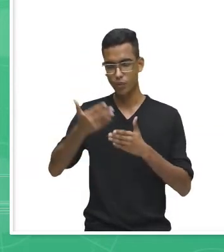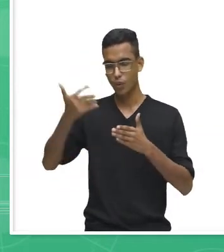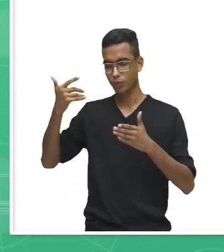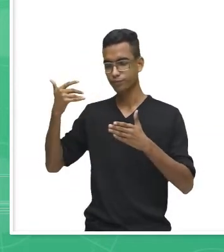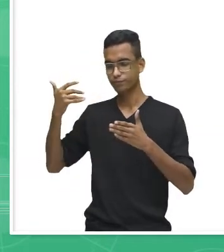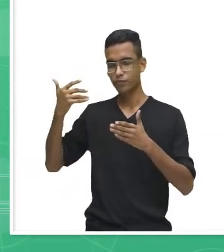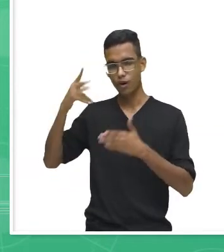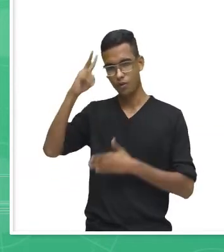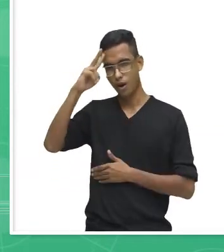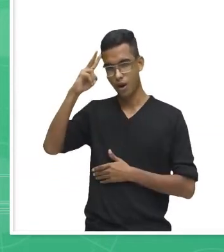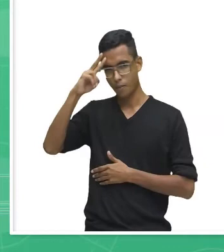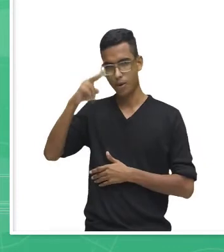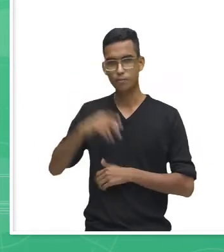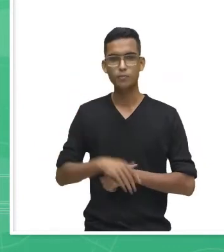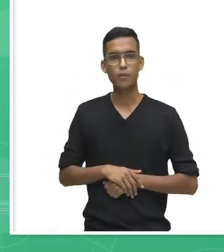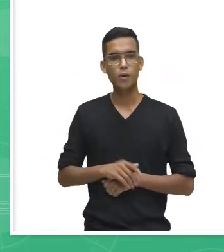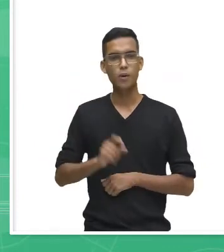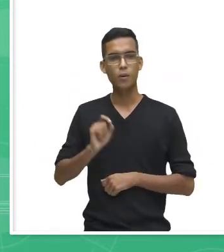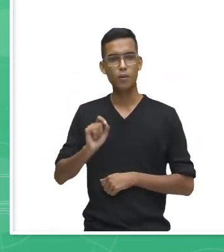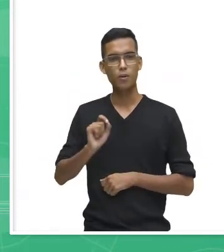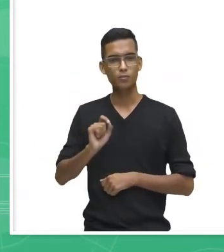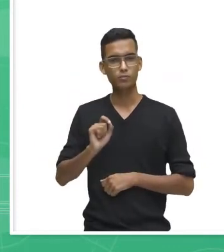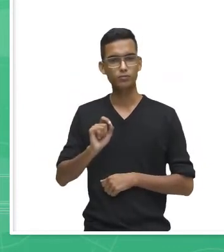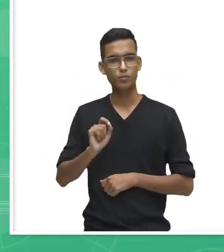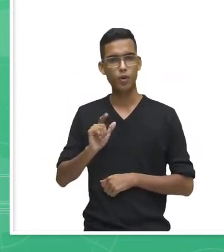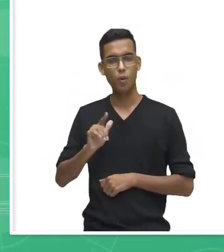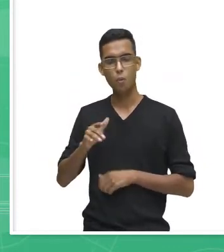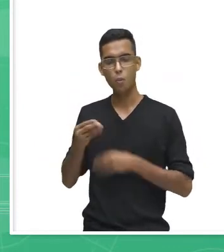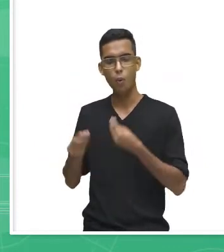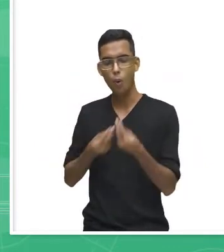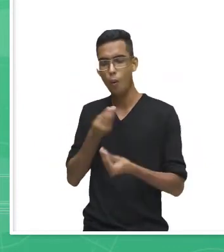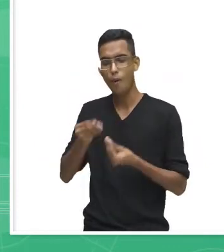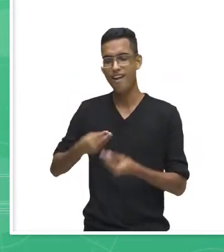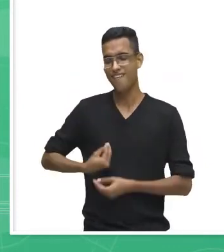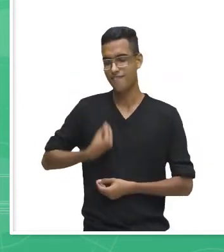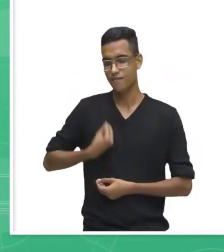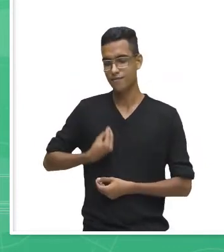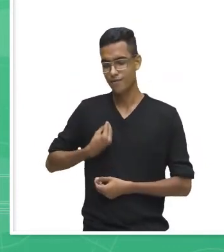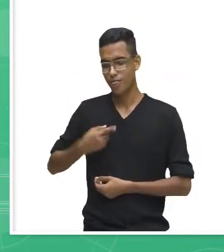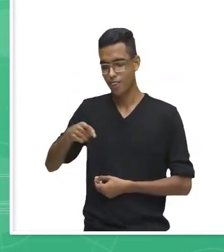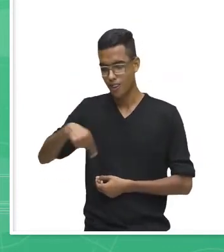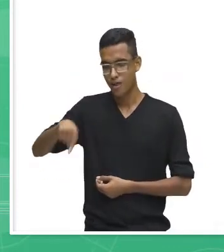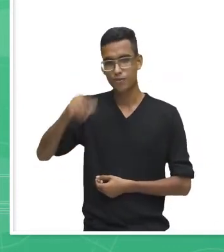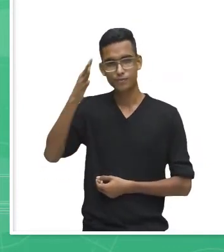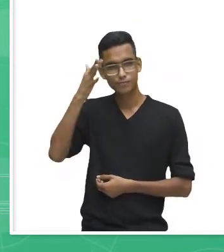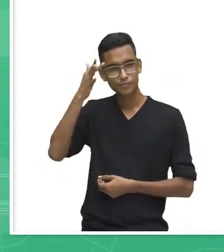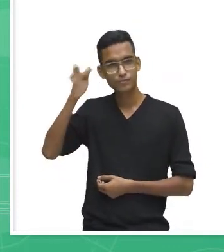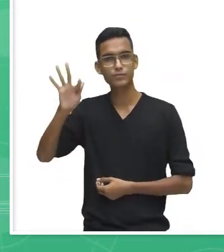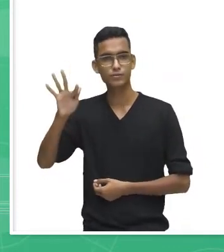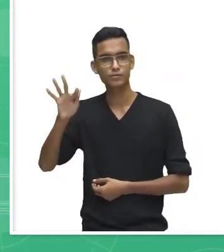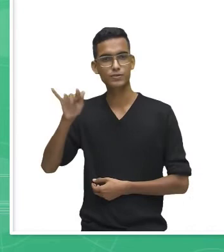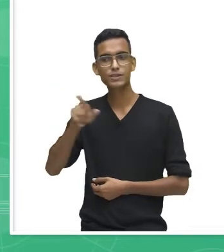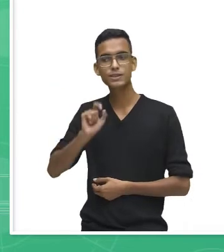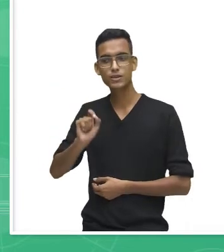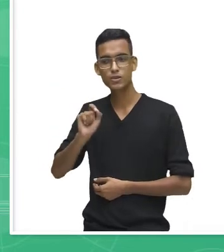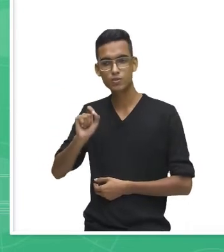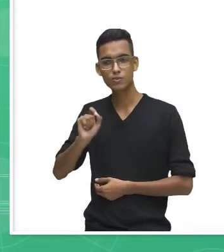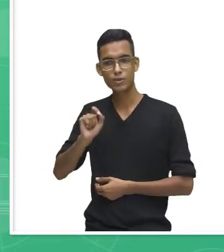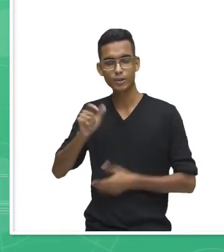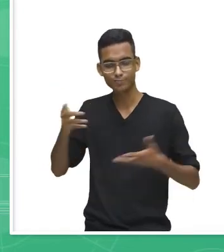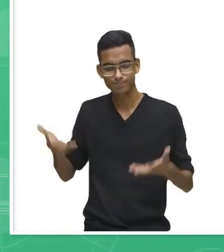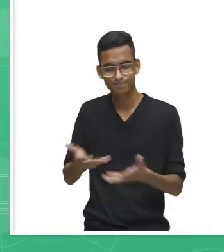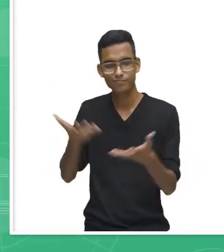primeiro momento, né? As condições da França que permitem aí a eclosão da Revolução Francesa